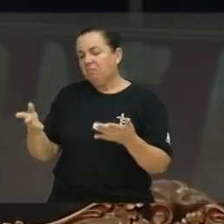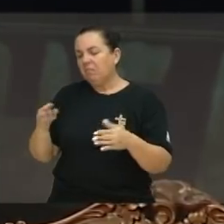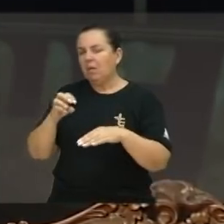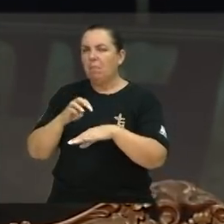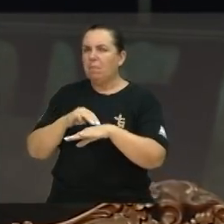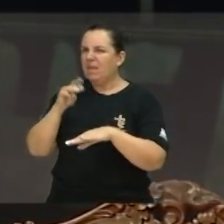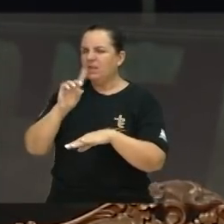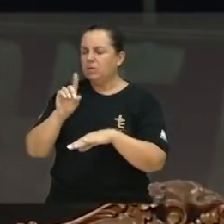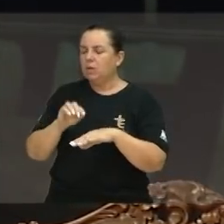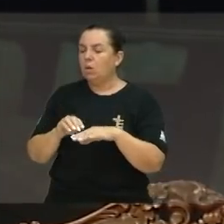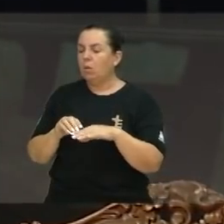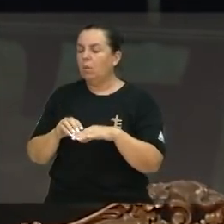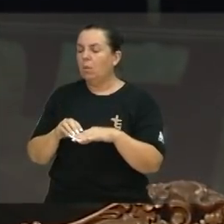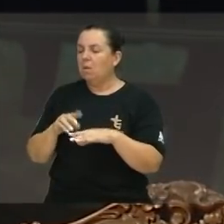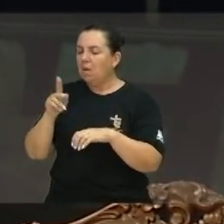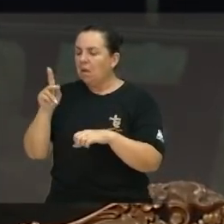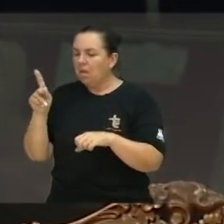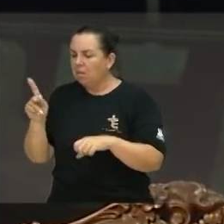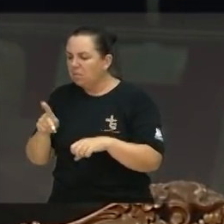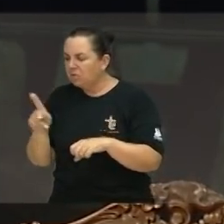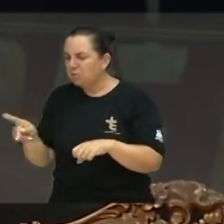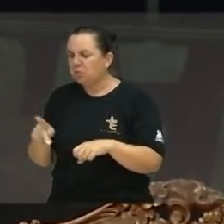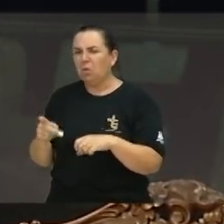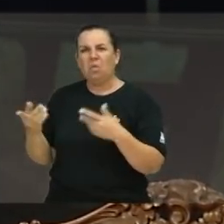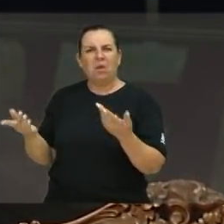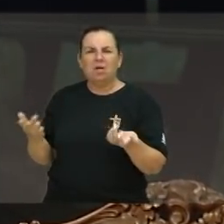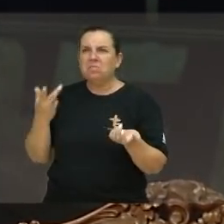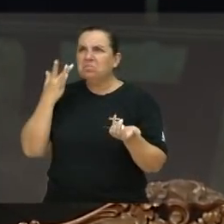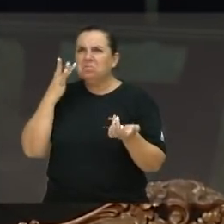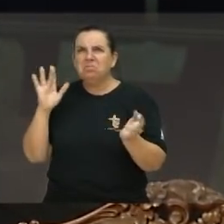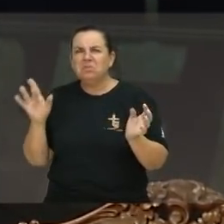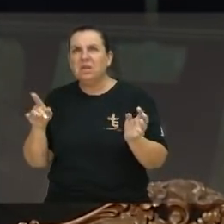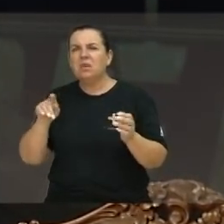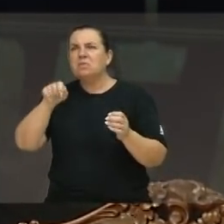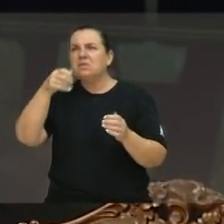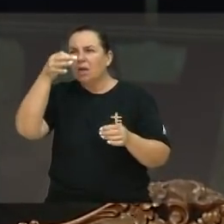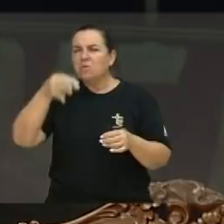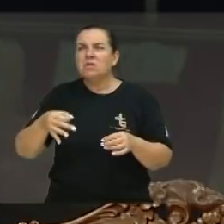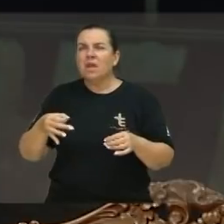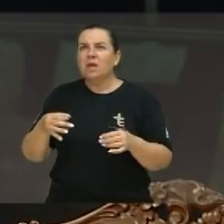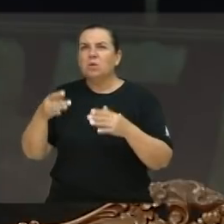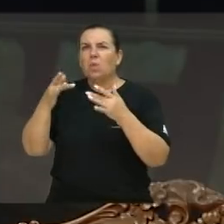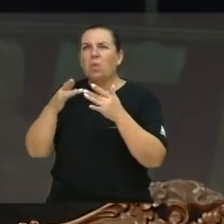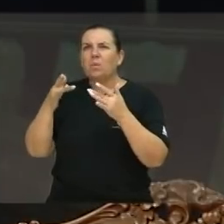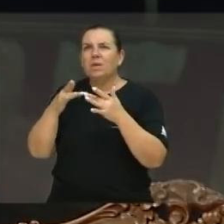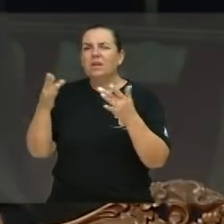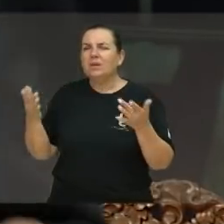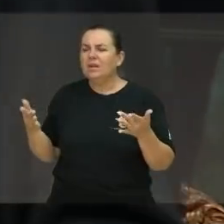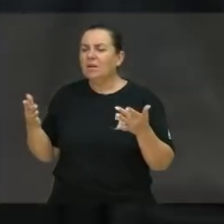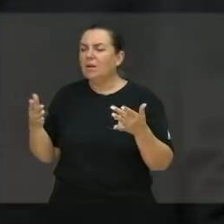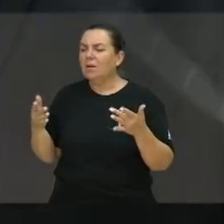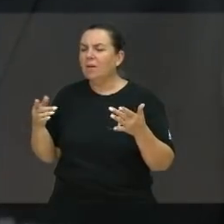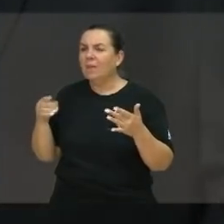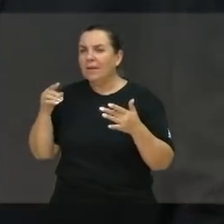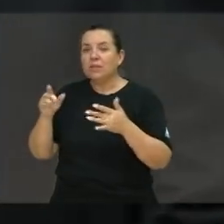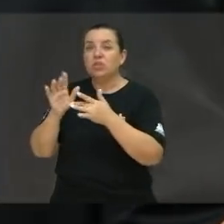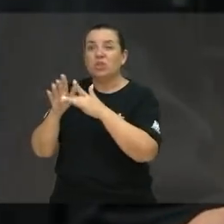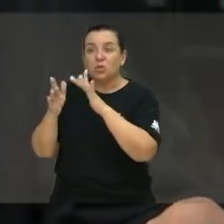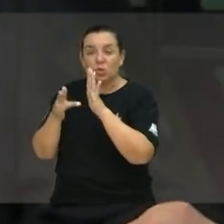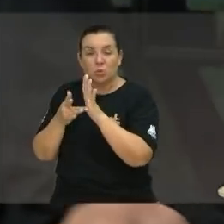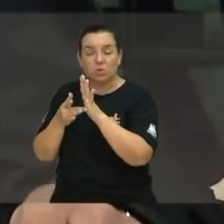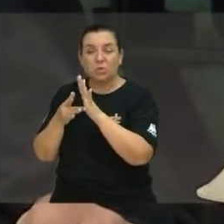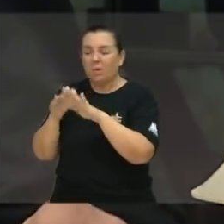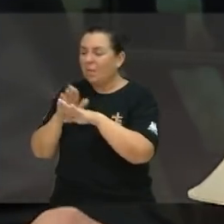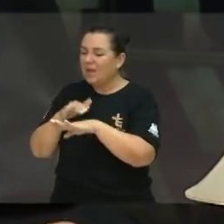no versículo 9 mas não tinha entendido nada do que ia lhe fazer o senhor ia fazer ou